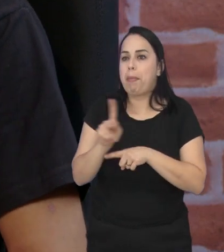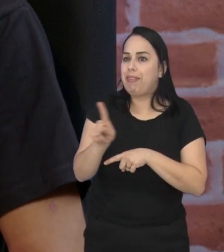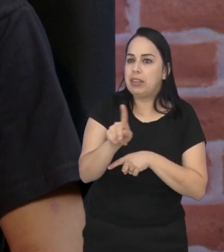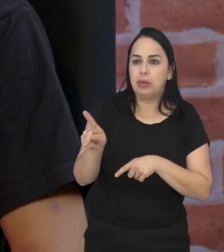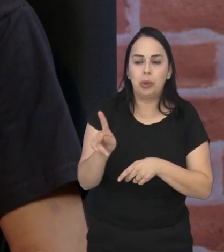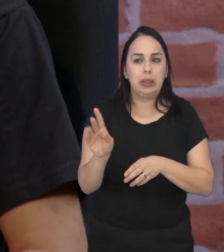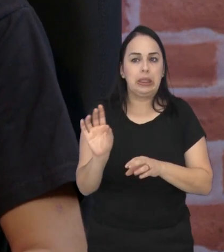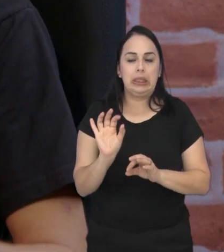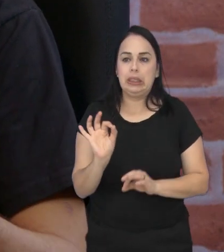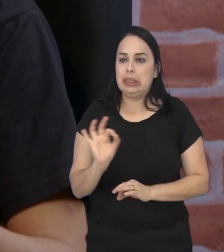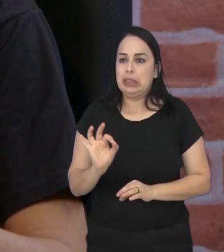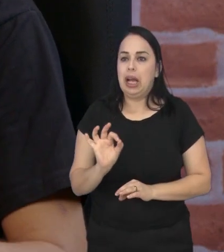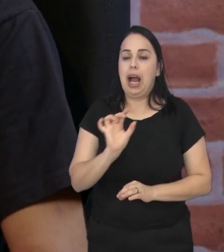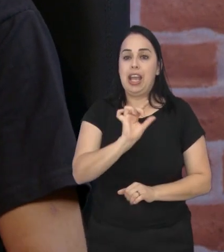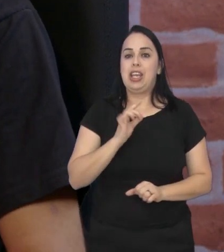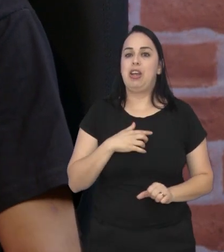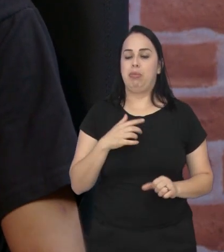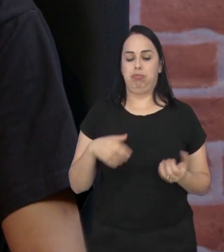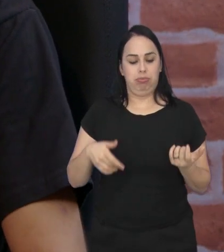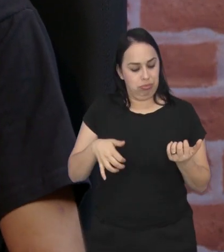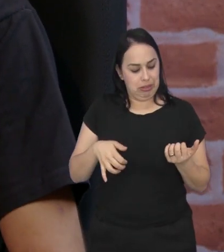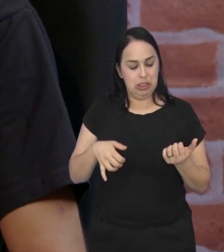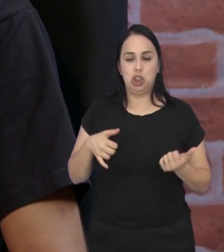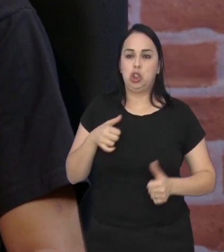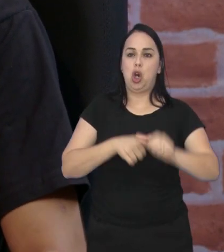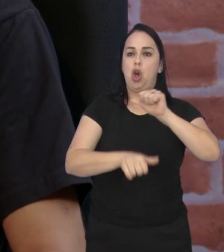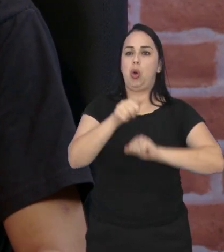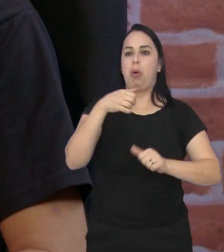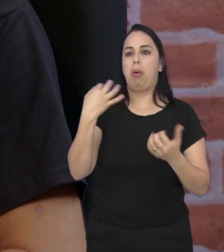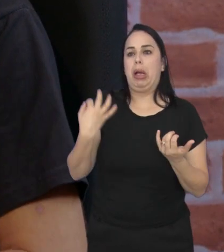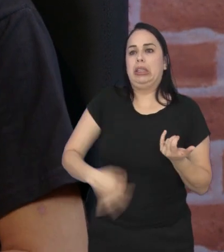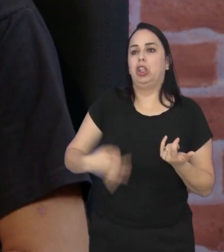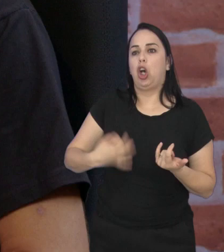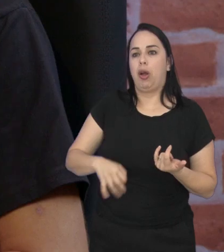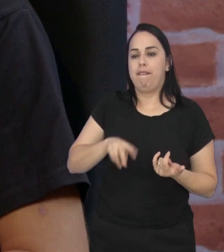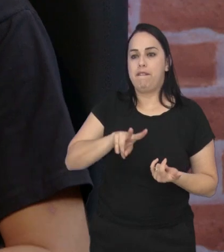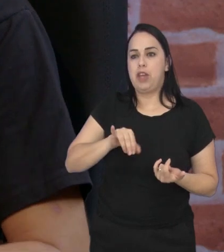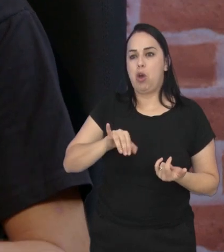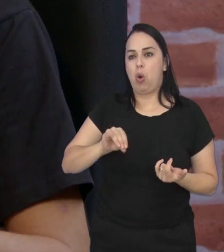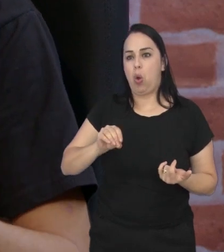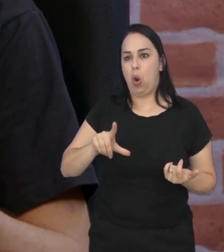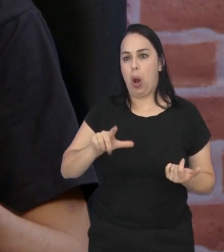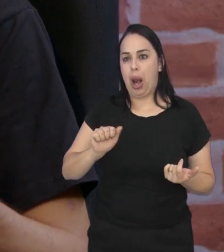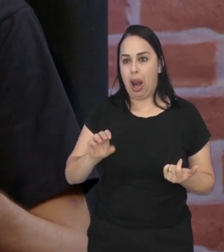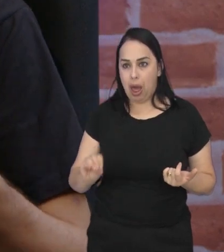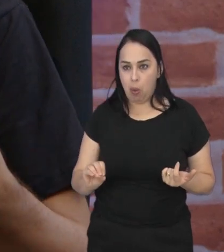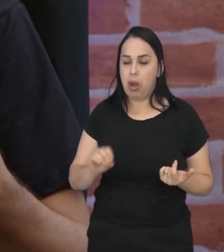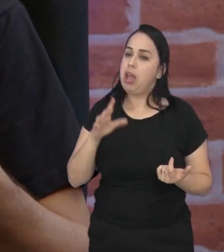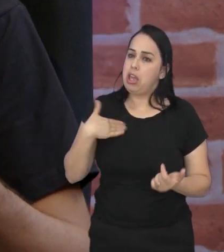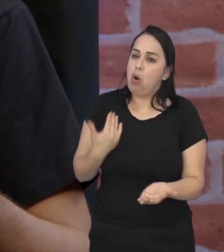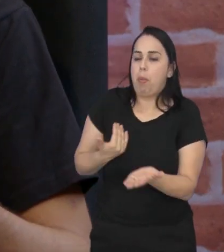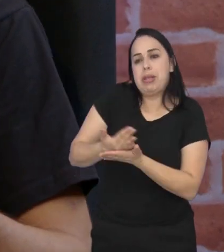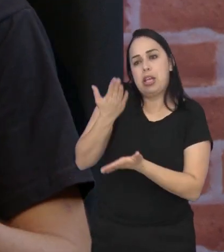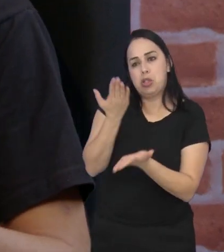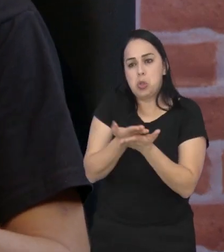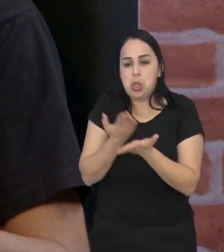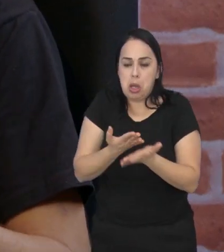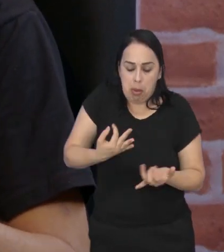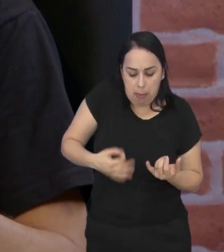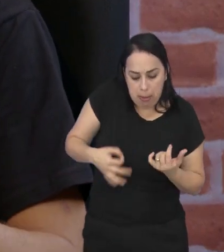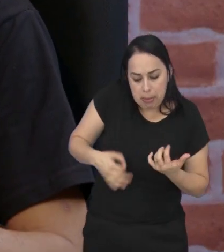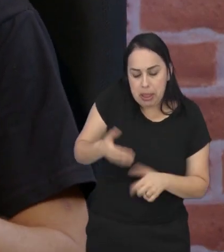achamos. Aí fomos lá e trocamos a viola num violão. Fomos na loja e falamos, ele comprou errado. Aí eu comecei a estudar. Comecei a estudar com 8